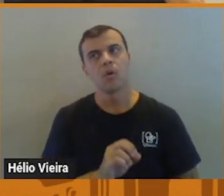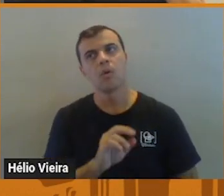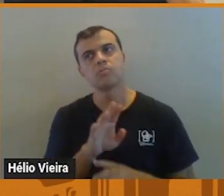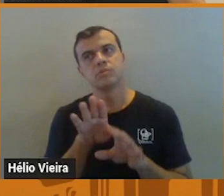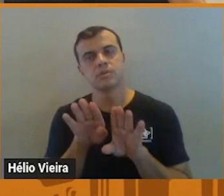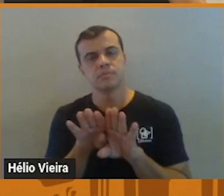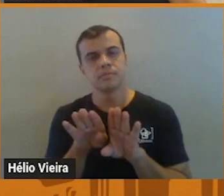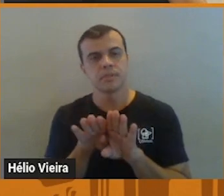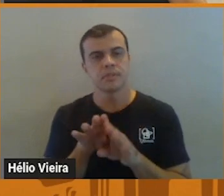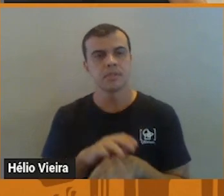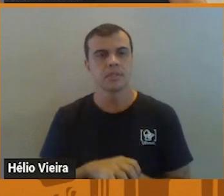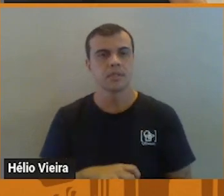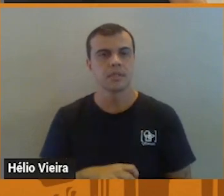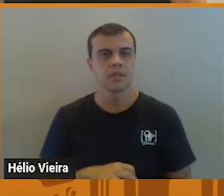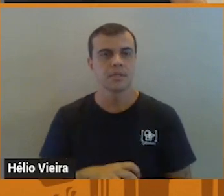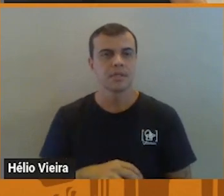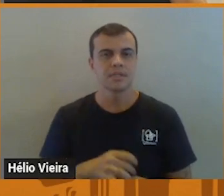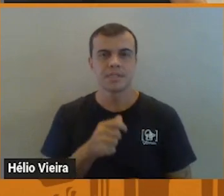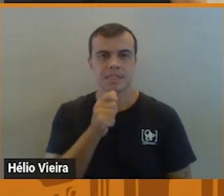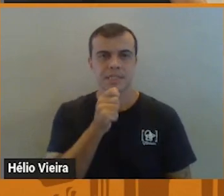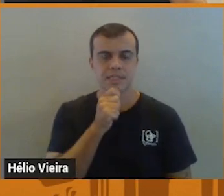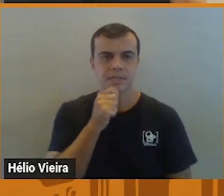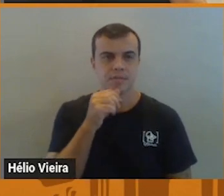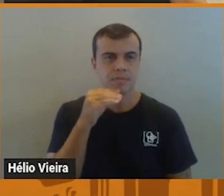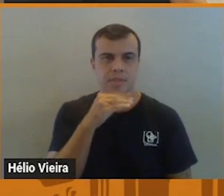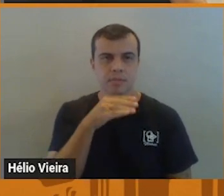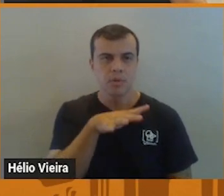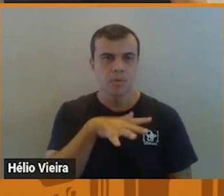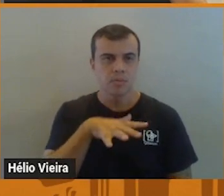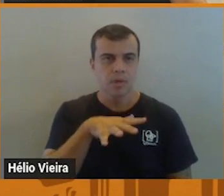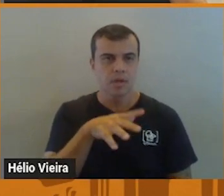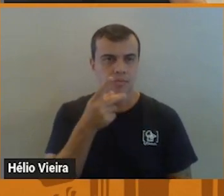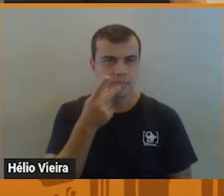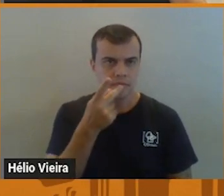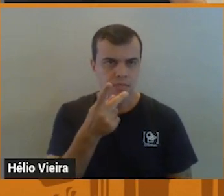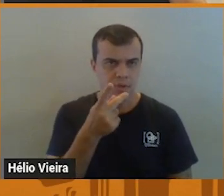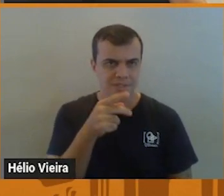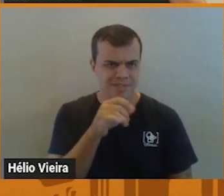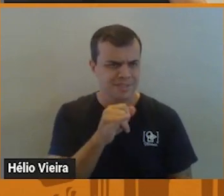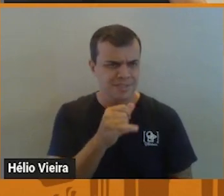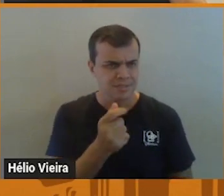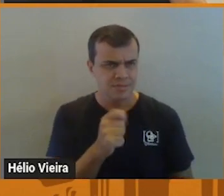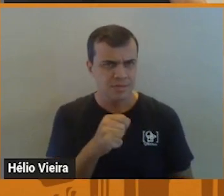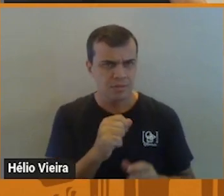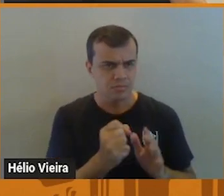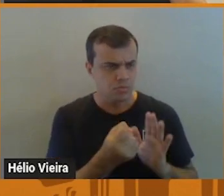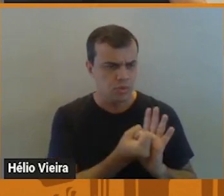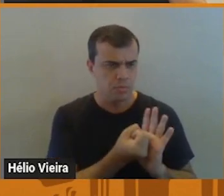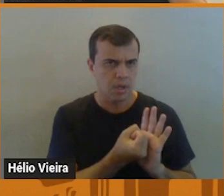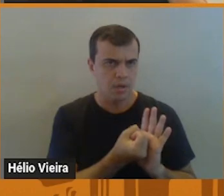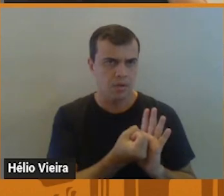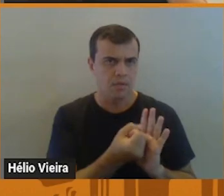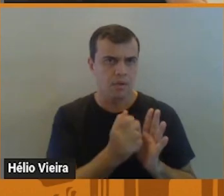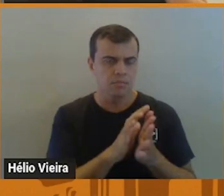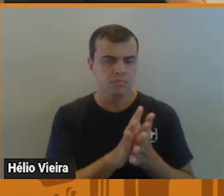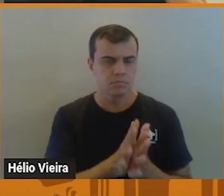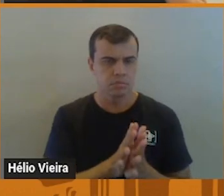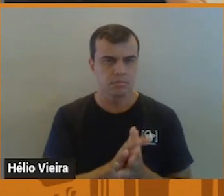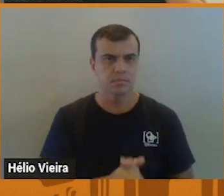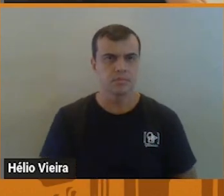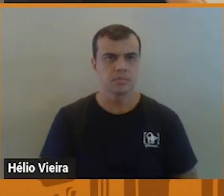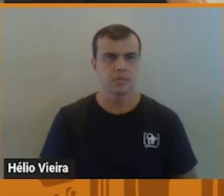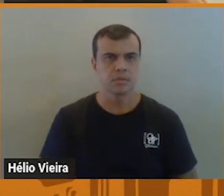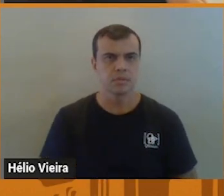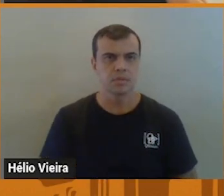mesmo, um bem que às vezes não foi tombado no bairro e que todo mundo fala, nossa, se isso não for tombado, vai acabar sendo demolido. Que